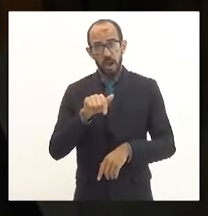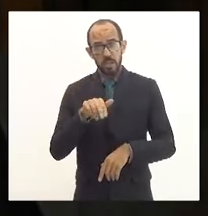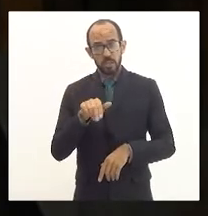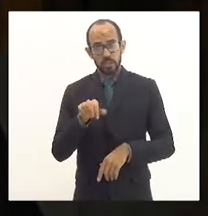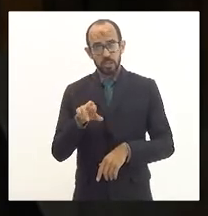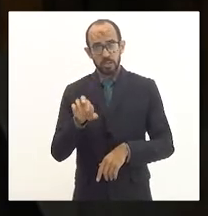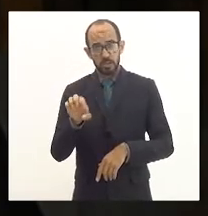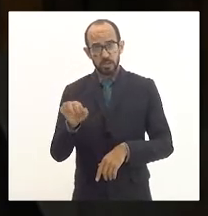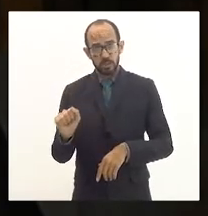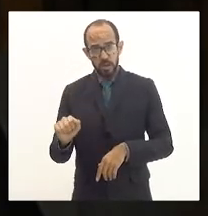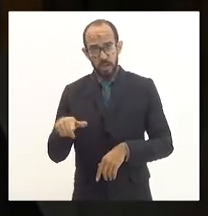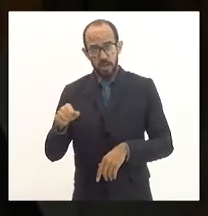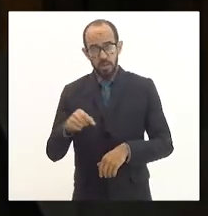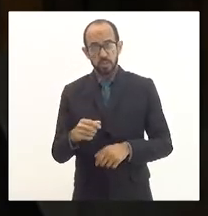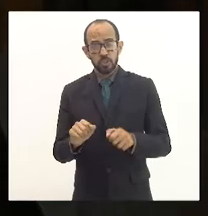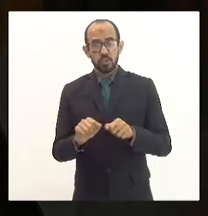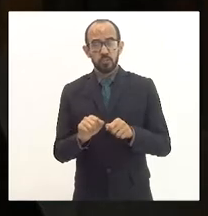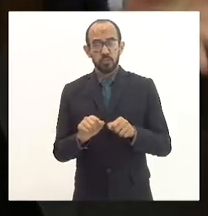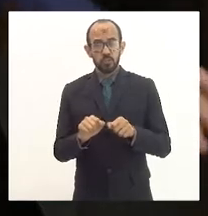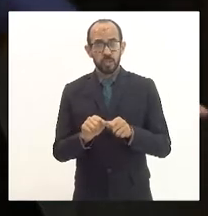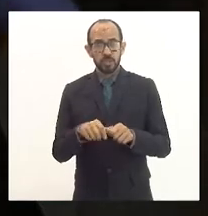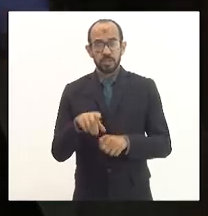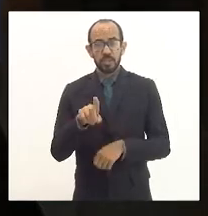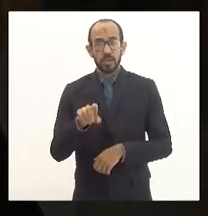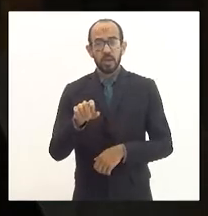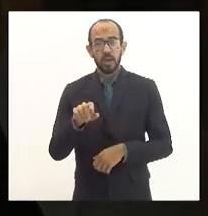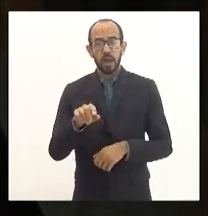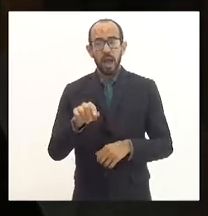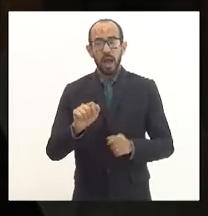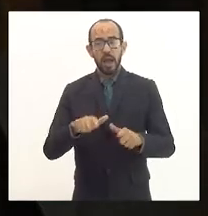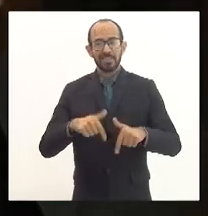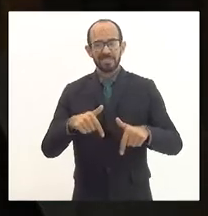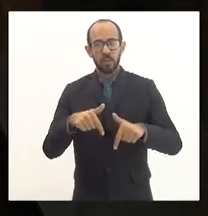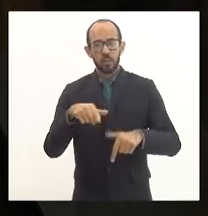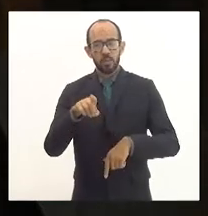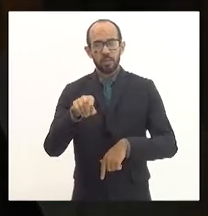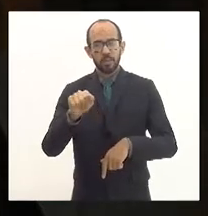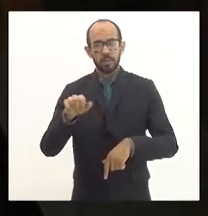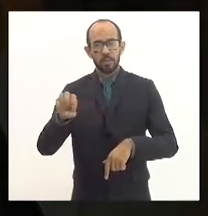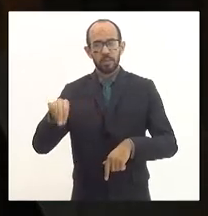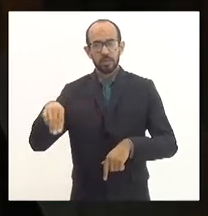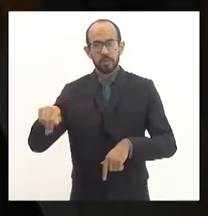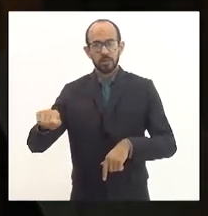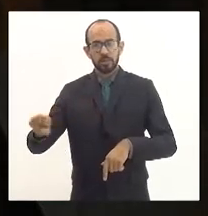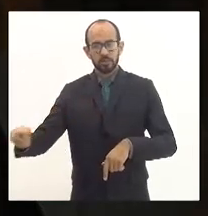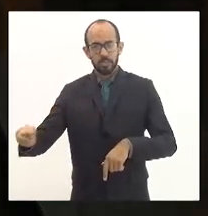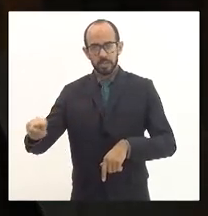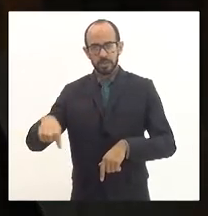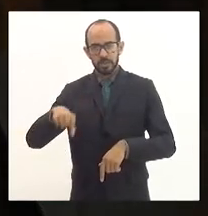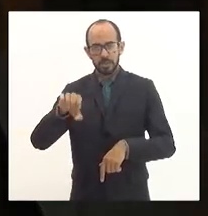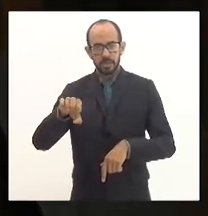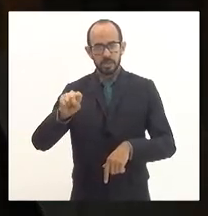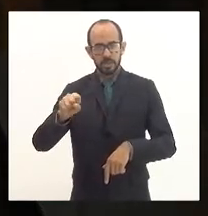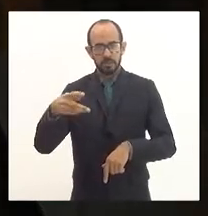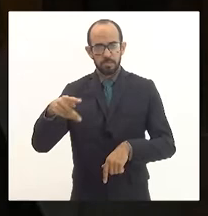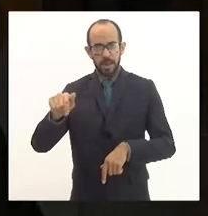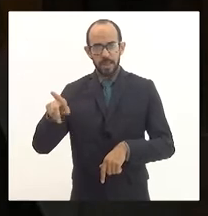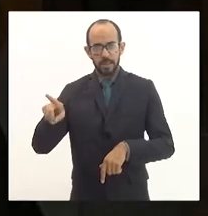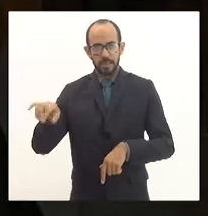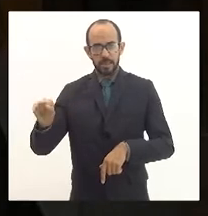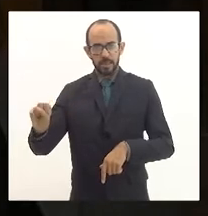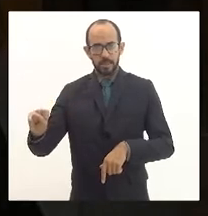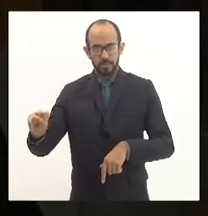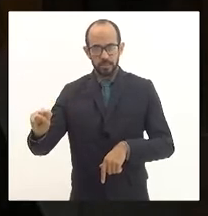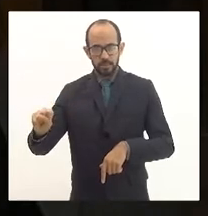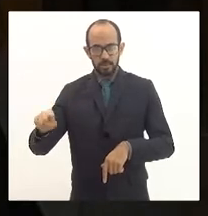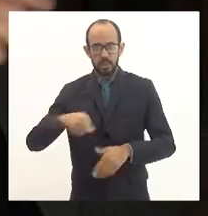espadas no município de Quissamã busca e apreensão na casa da prefeita na casa do chefe de gabinete da prefeita na casa da